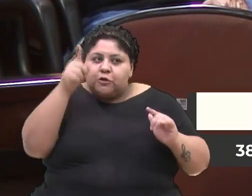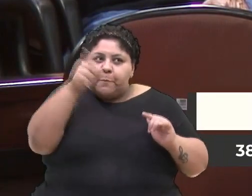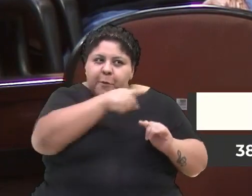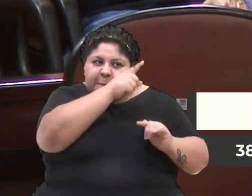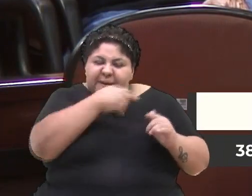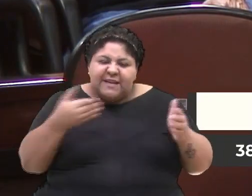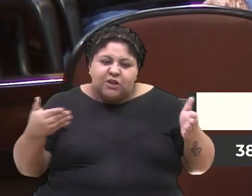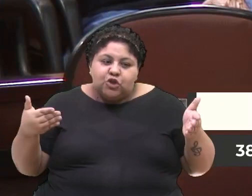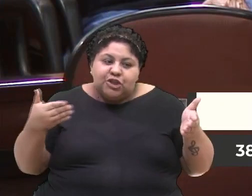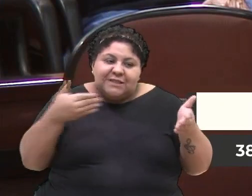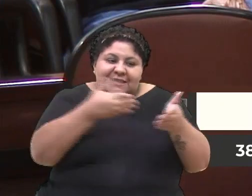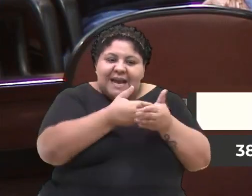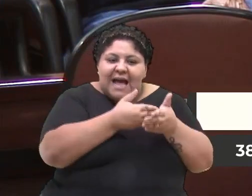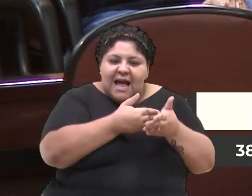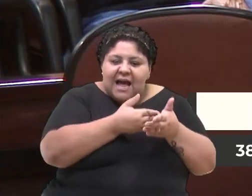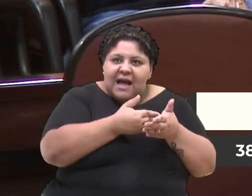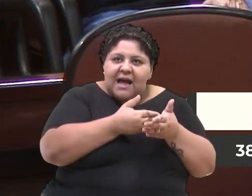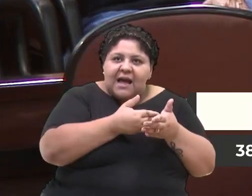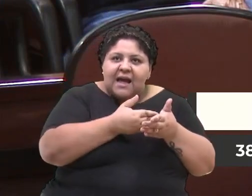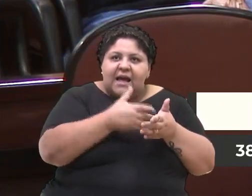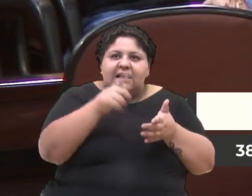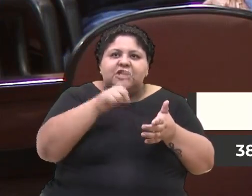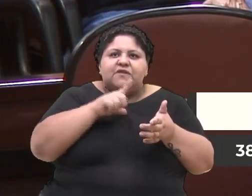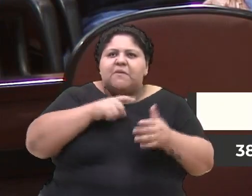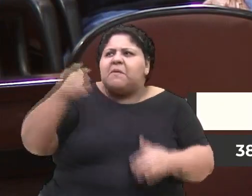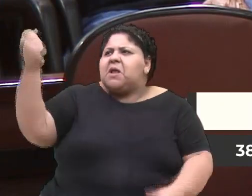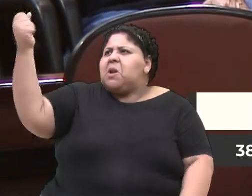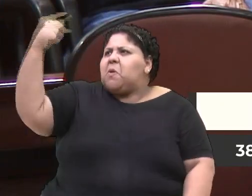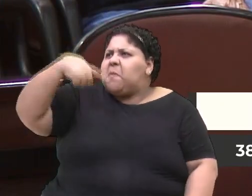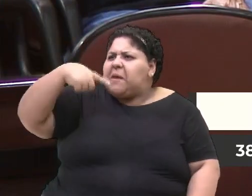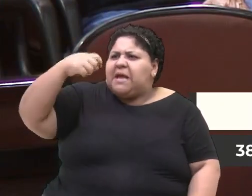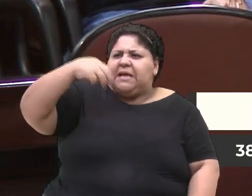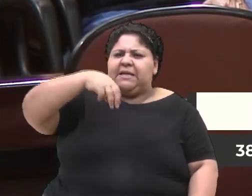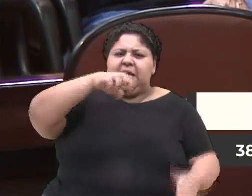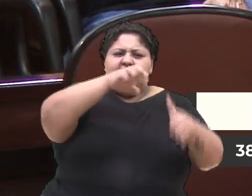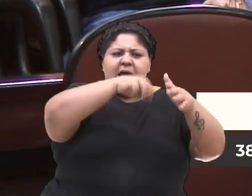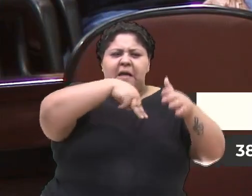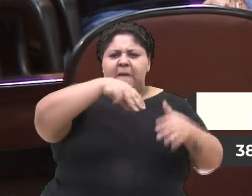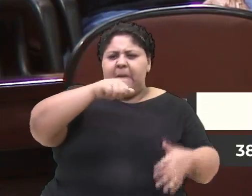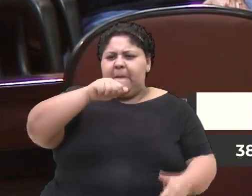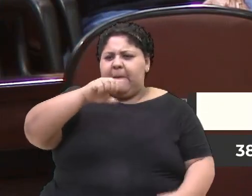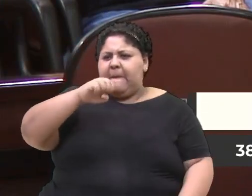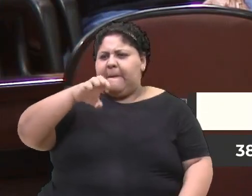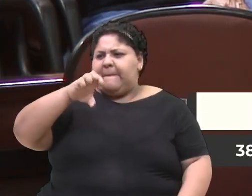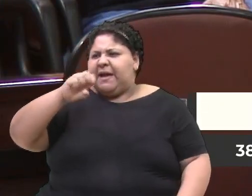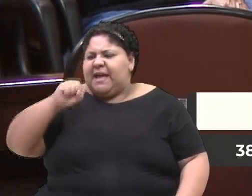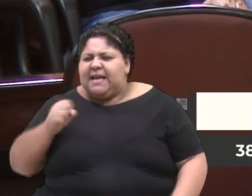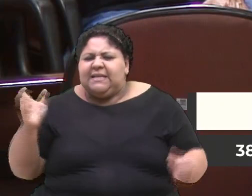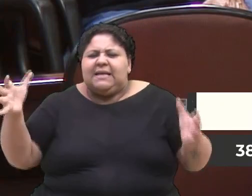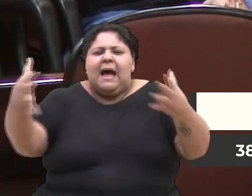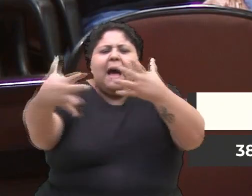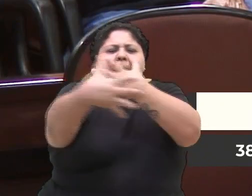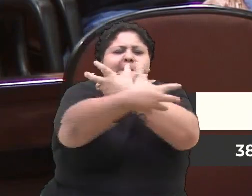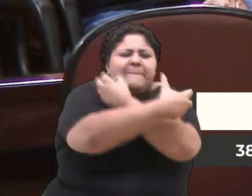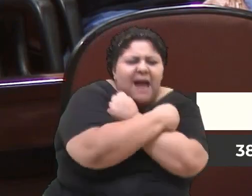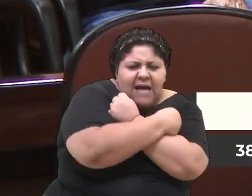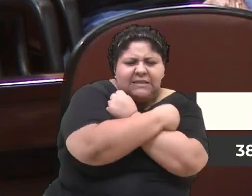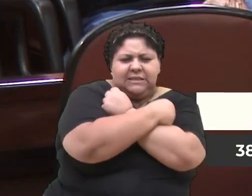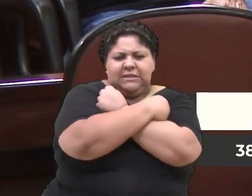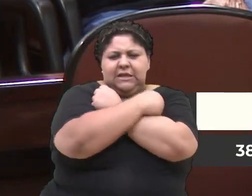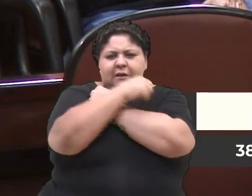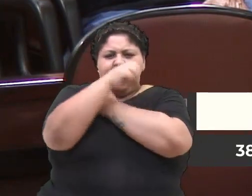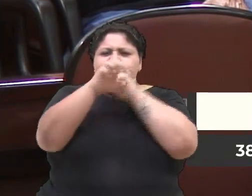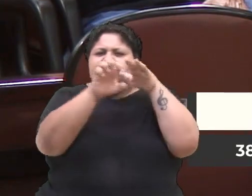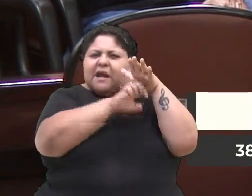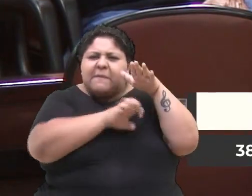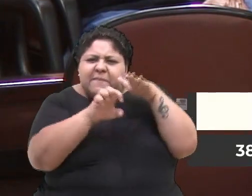comunidade. Aí nós tivemos que fazer o Ilumina Maesa, Abrace Maesa, fazer eventos no entorno da Maesa para chamar a população